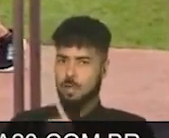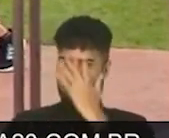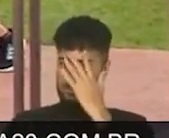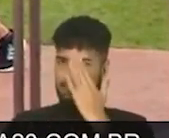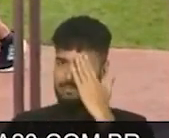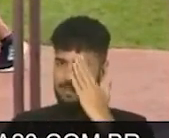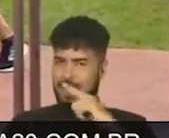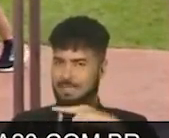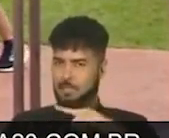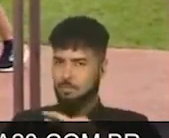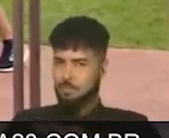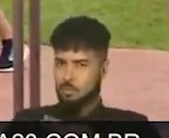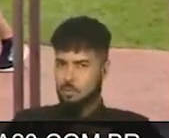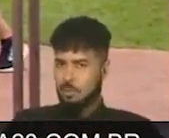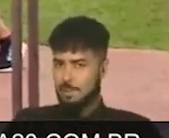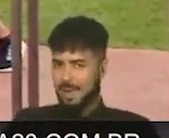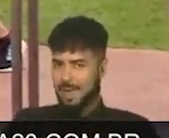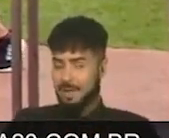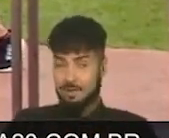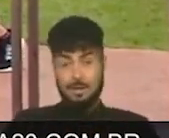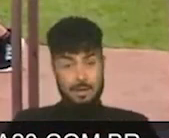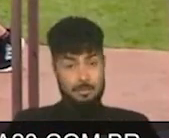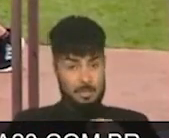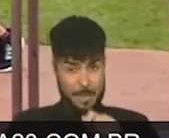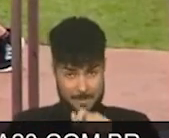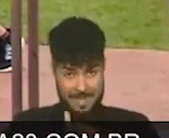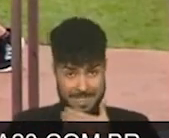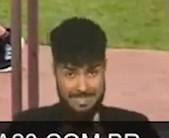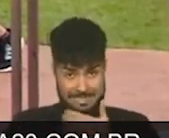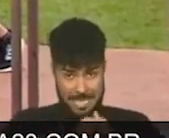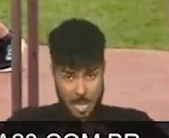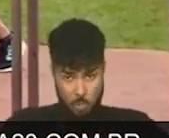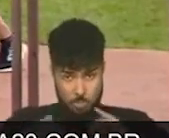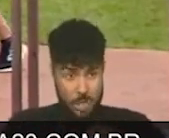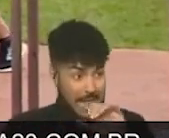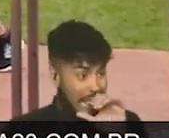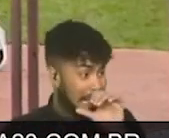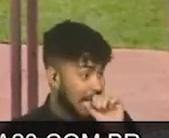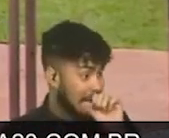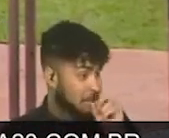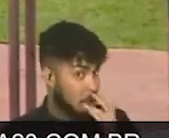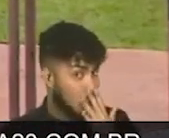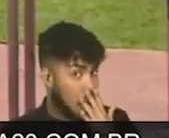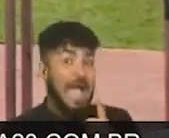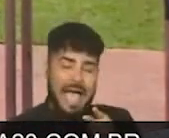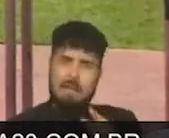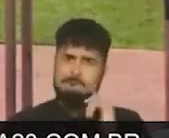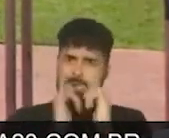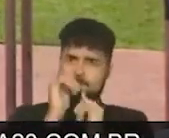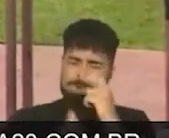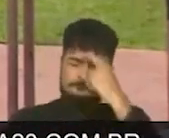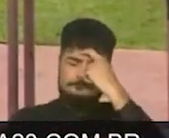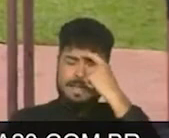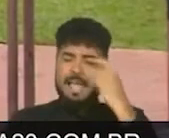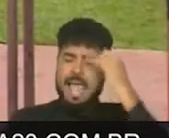diversos tipos de câncer de pele. Por isso, o Dezembro Laranja é uma campanha dedicada a alertar a população para a